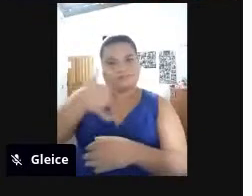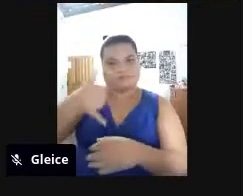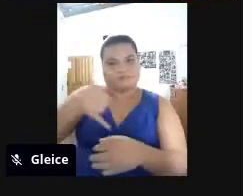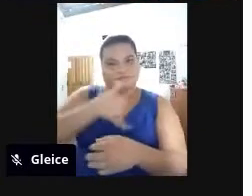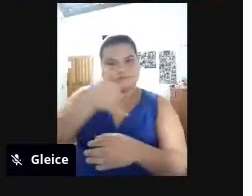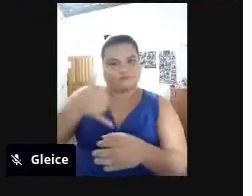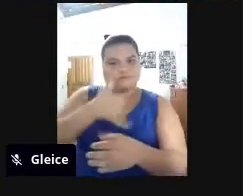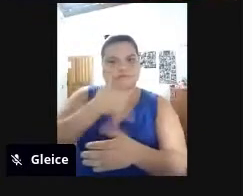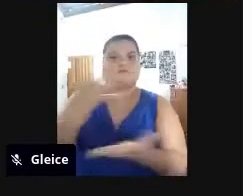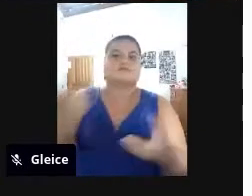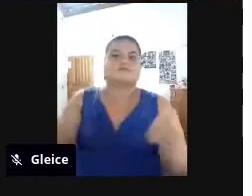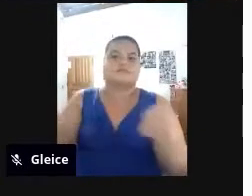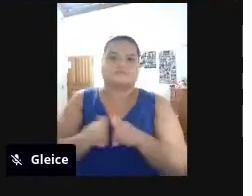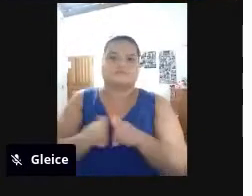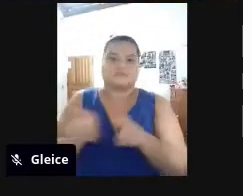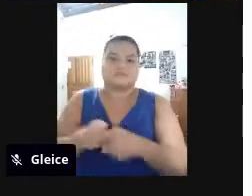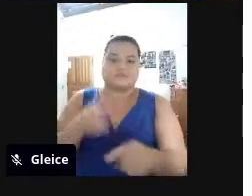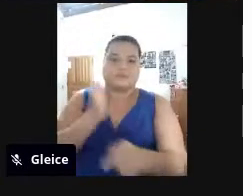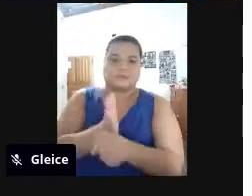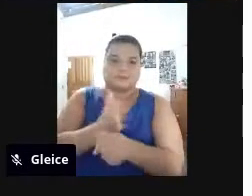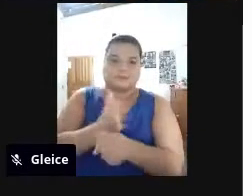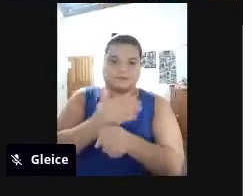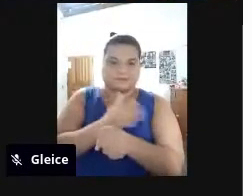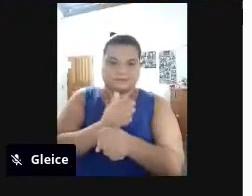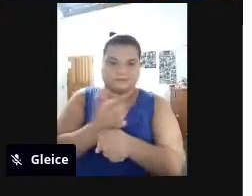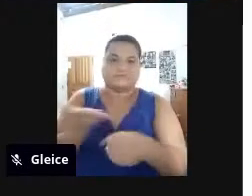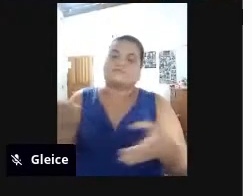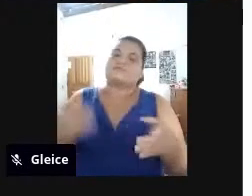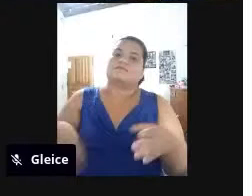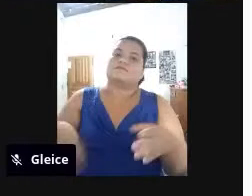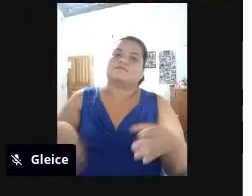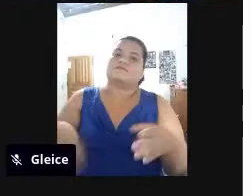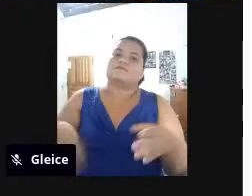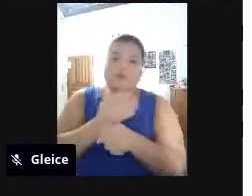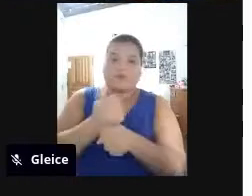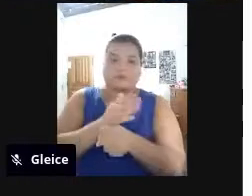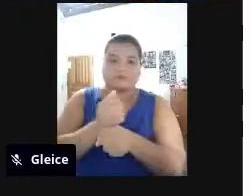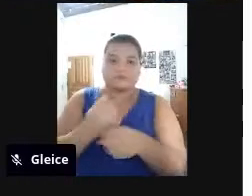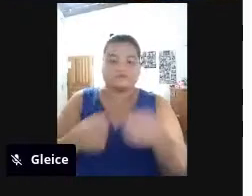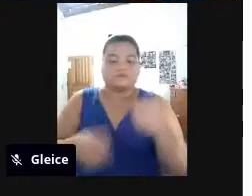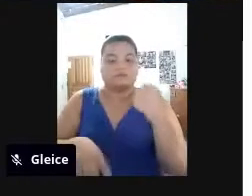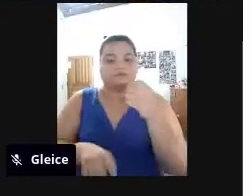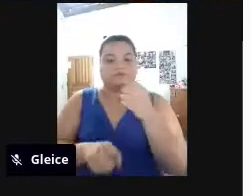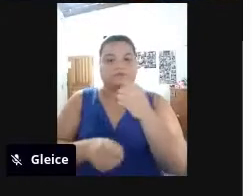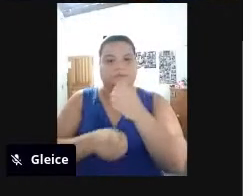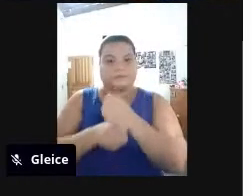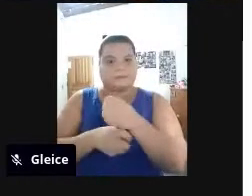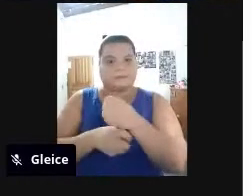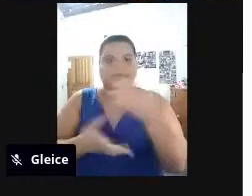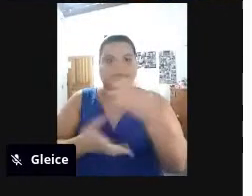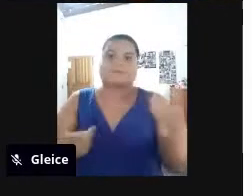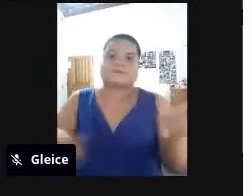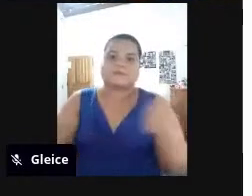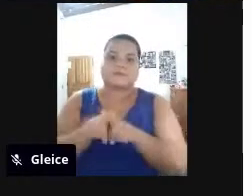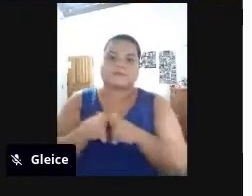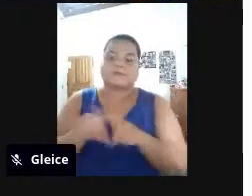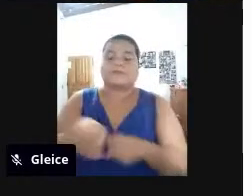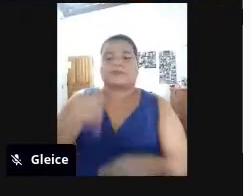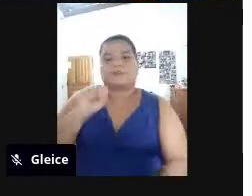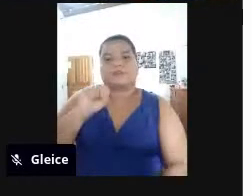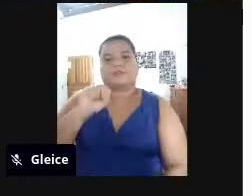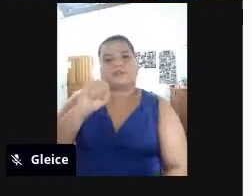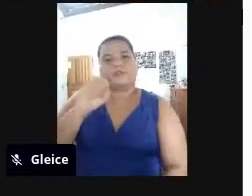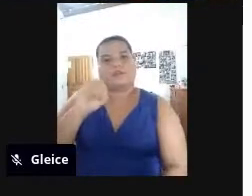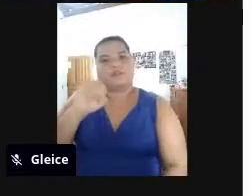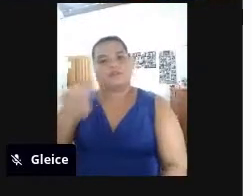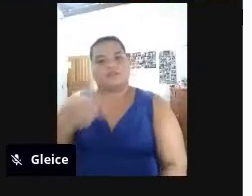temos também castanha do Pará, temos castanha de caju, temos a soja, que pode ser em grãos, ou pode ser